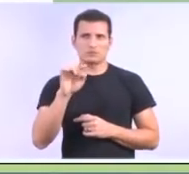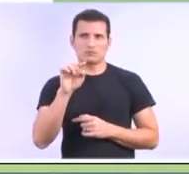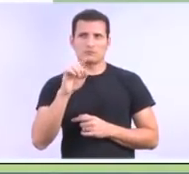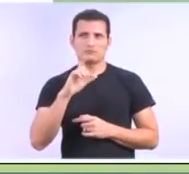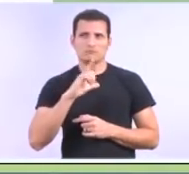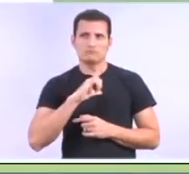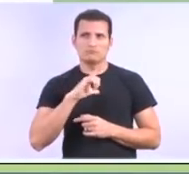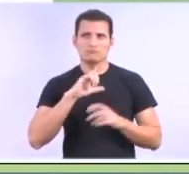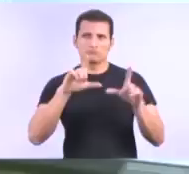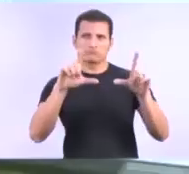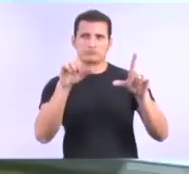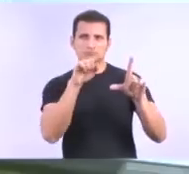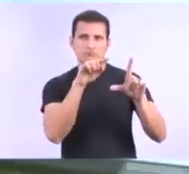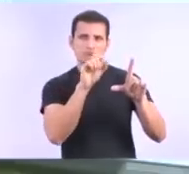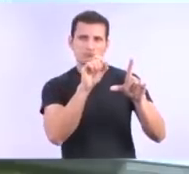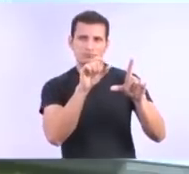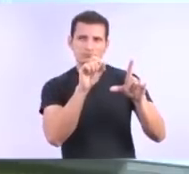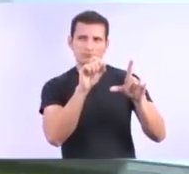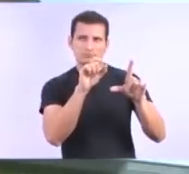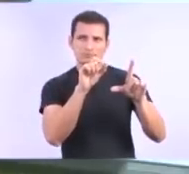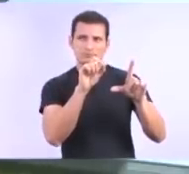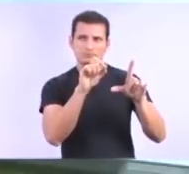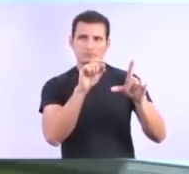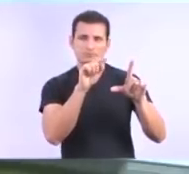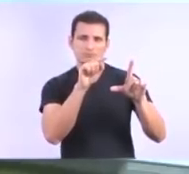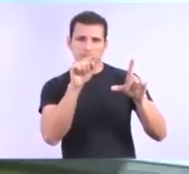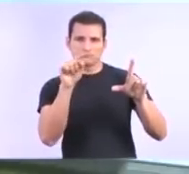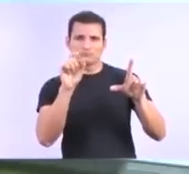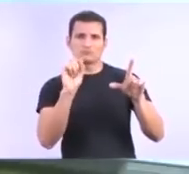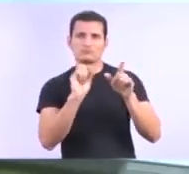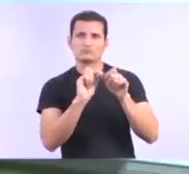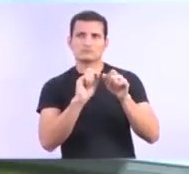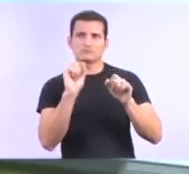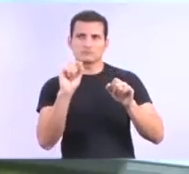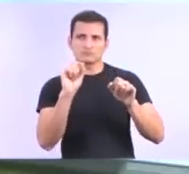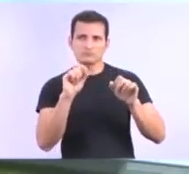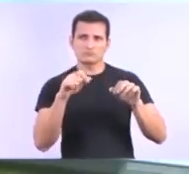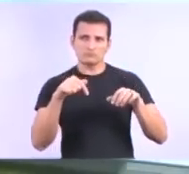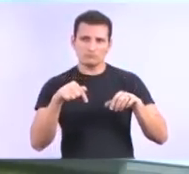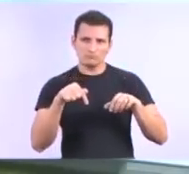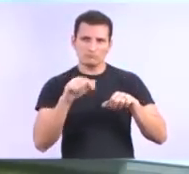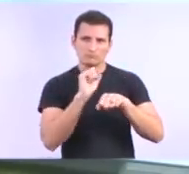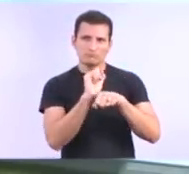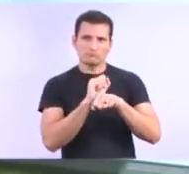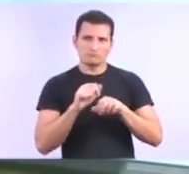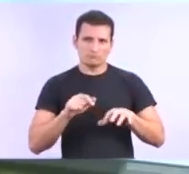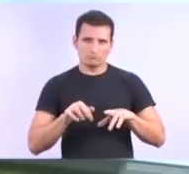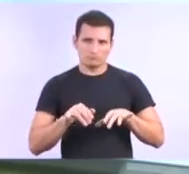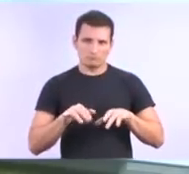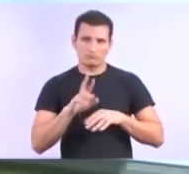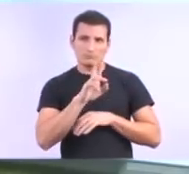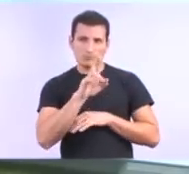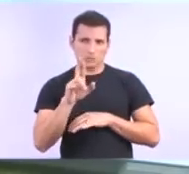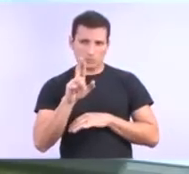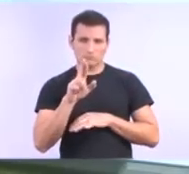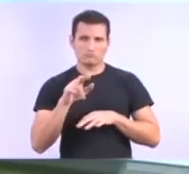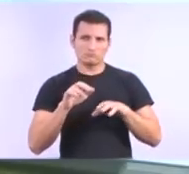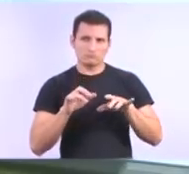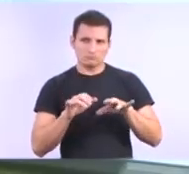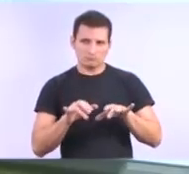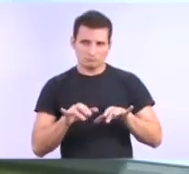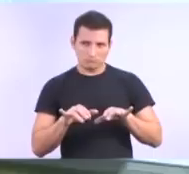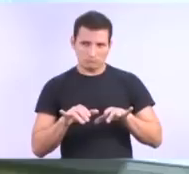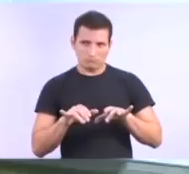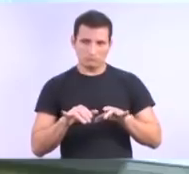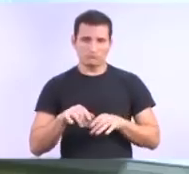lá com o nome do cliente. Aí o que você vai fazer aquele cursorzinho? O computador vai ficar esperando você digitar o nome do cliente. Você digitou o